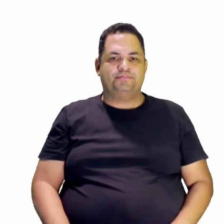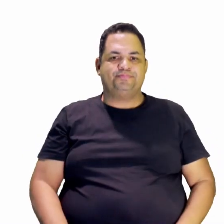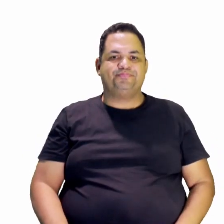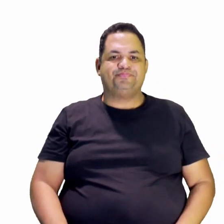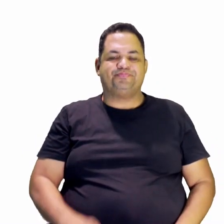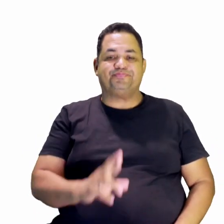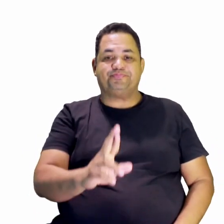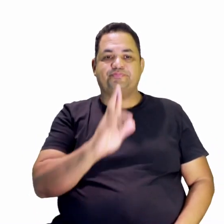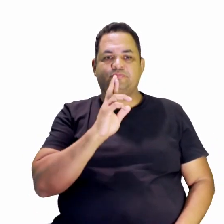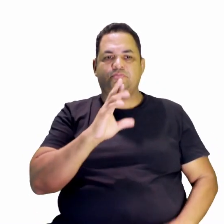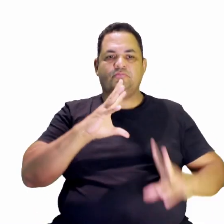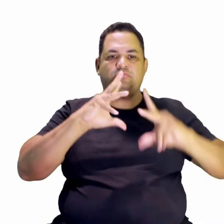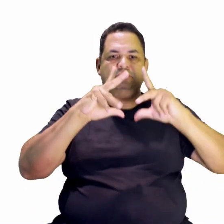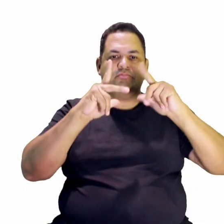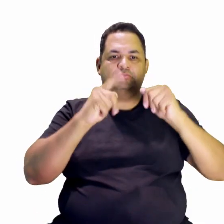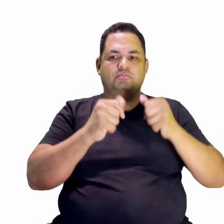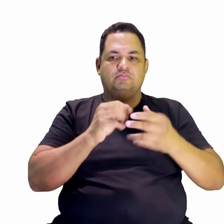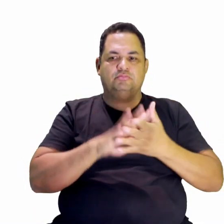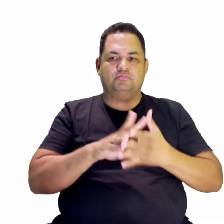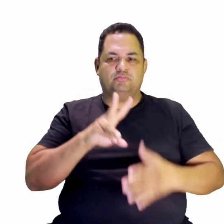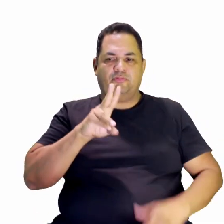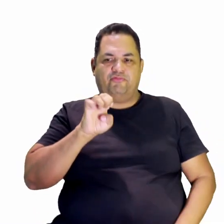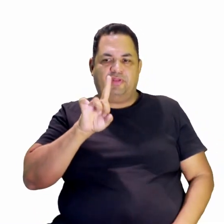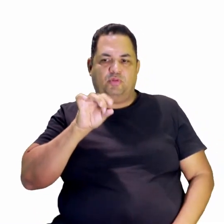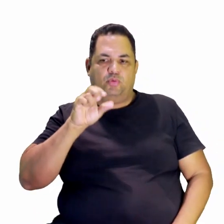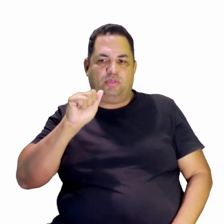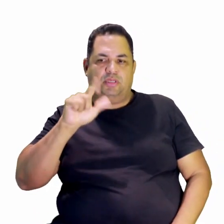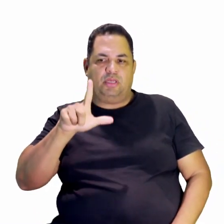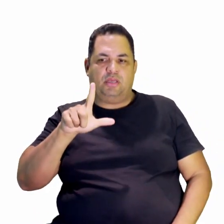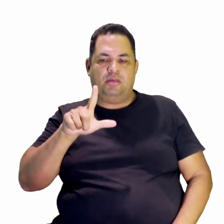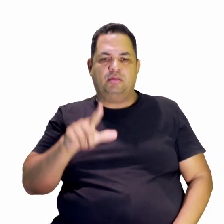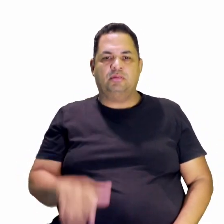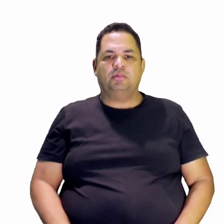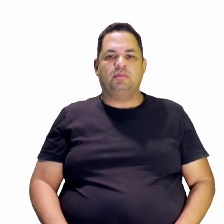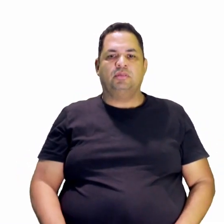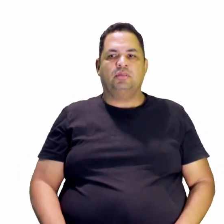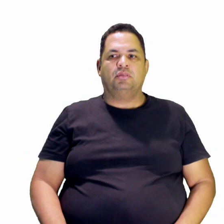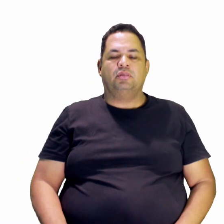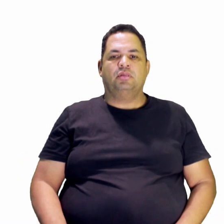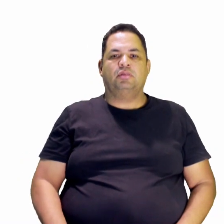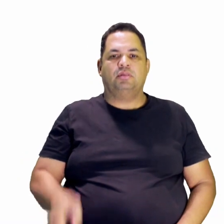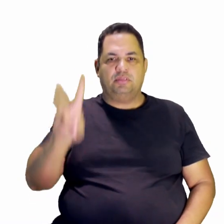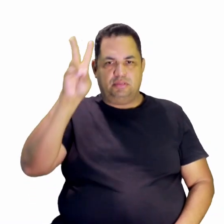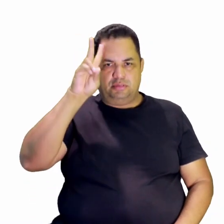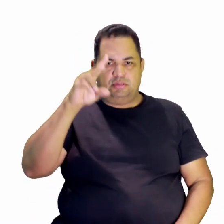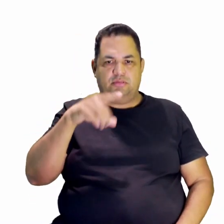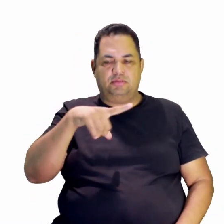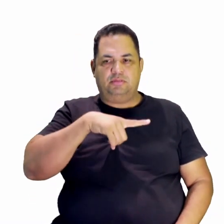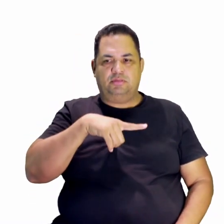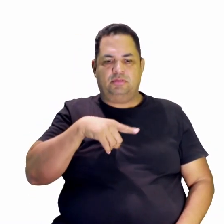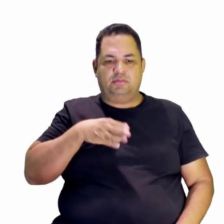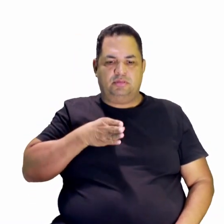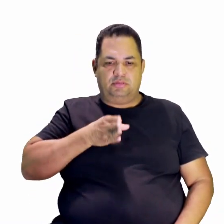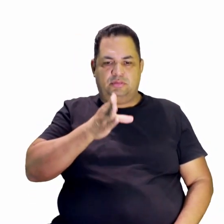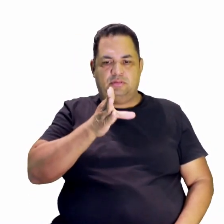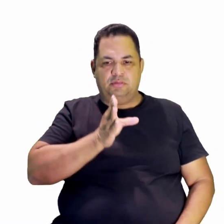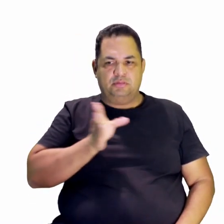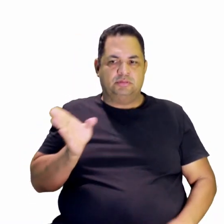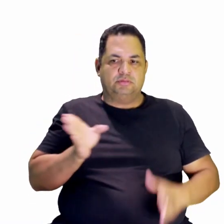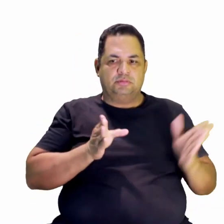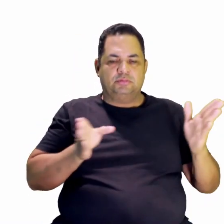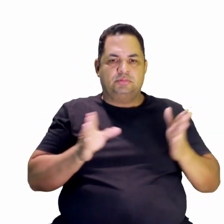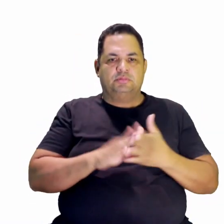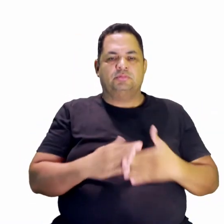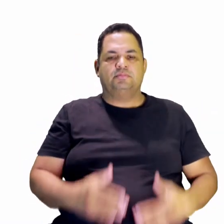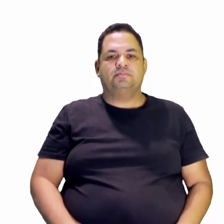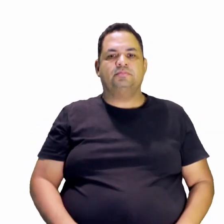o resultado de tudo isso, vetorialmente falando, lembra que força tem direção e sentido, né? A força